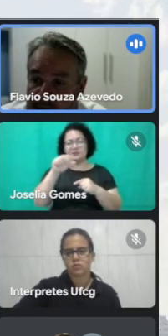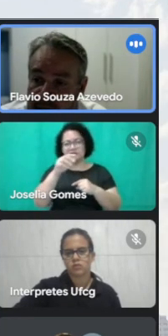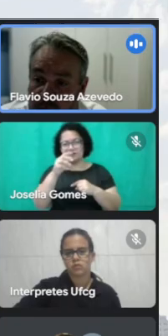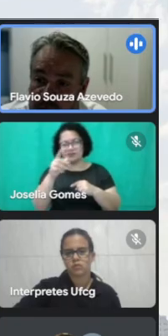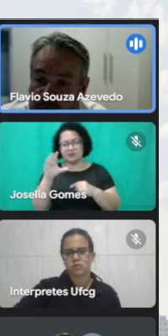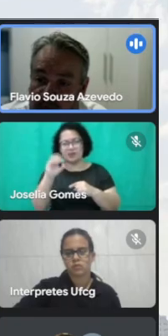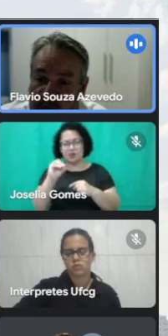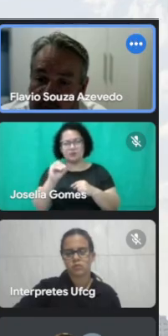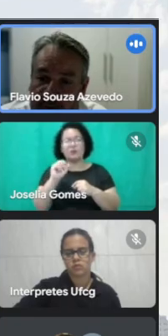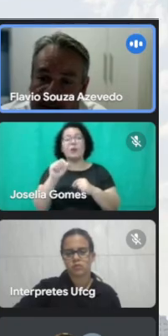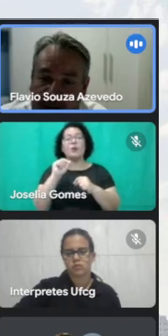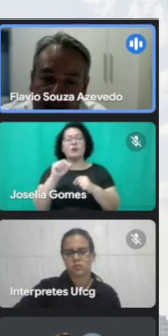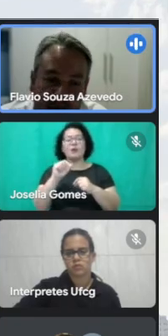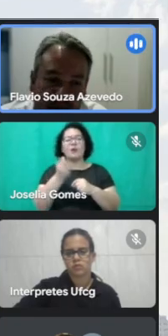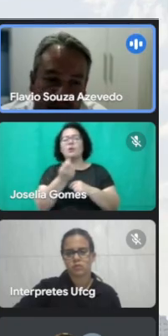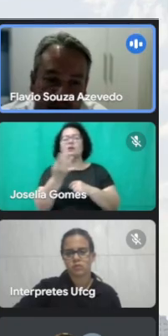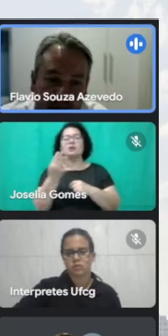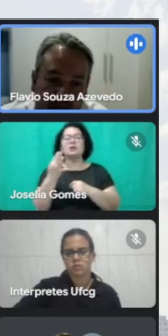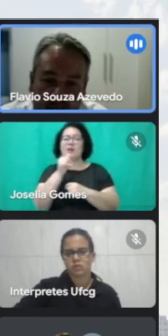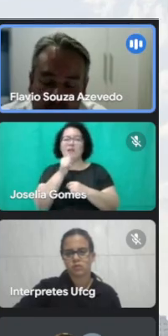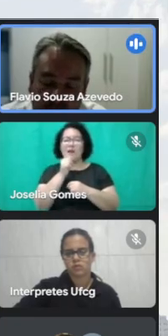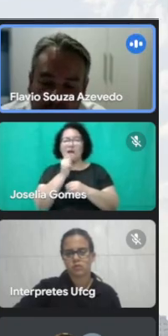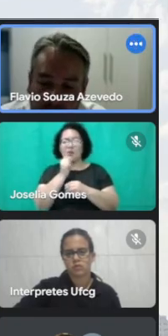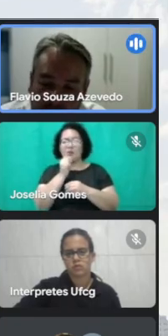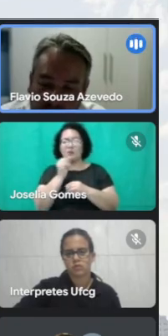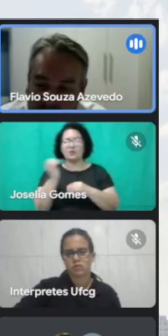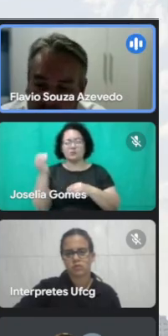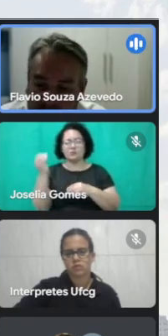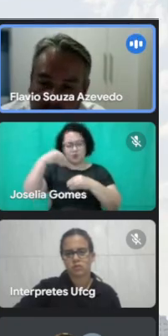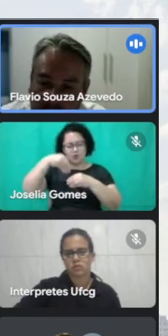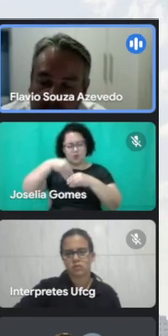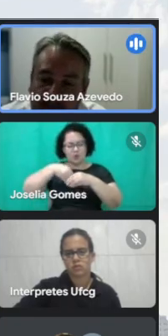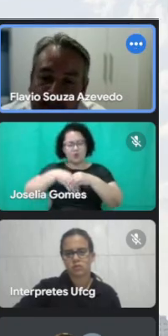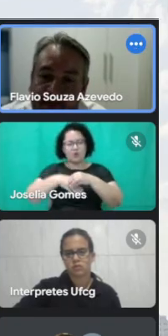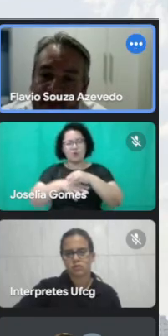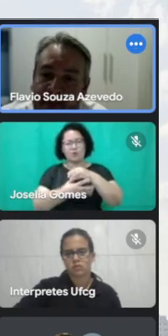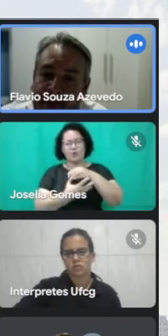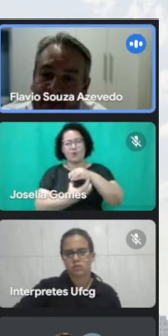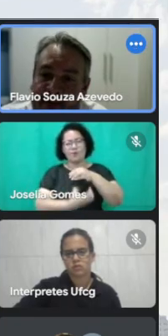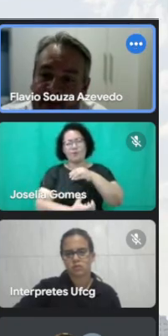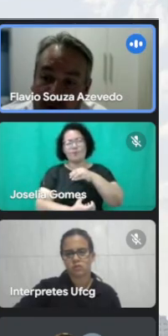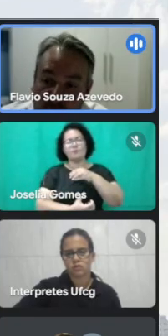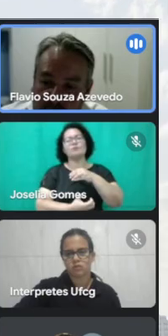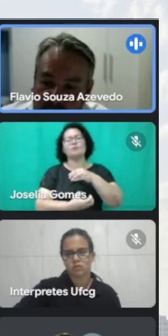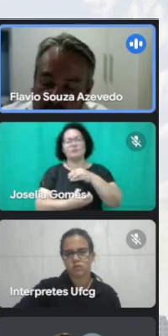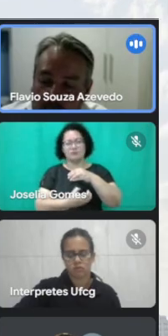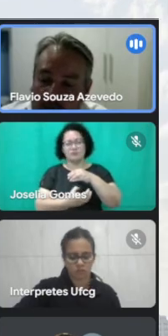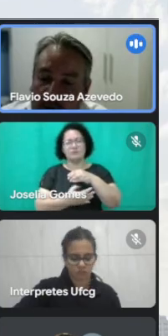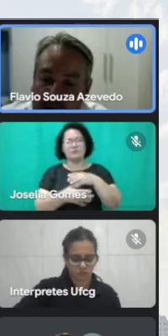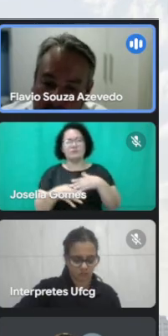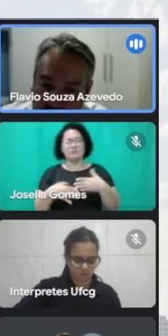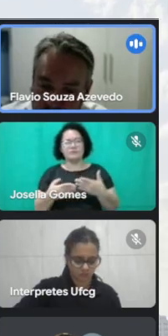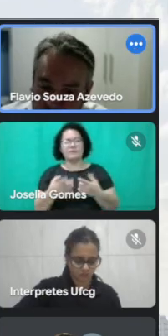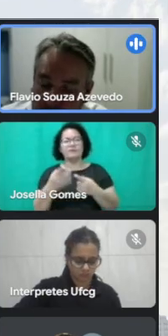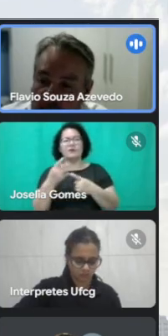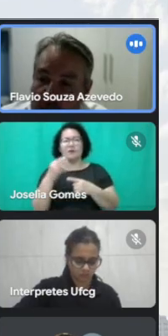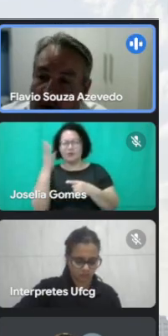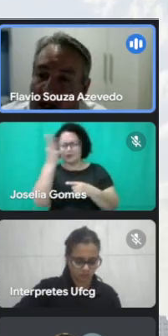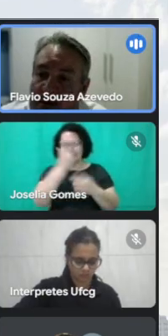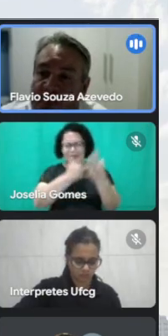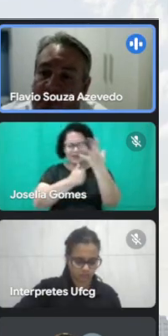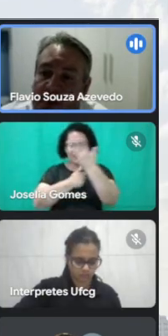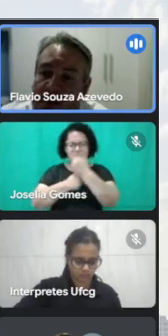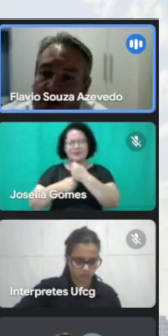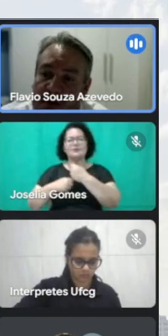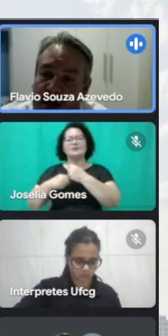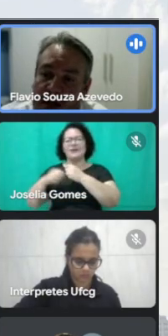desses dispositivos. Apesar dele ter umas formas bem interessantes, né, e fica bonito no local, mas tudo é